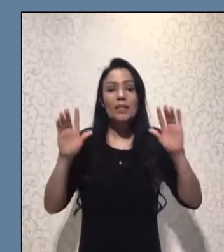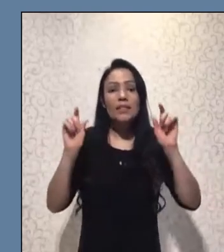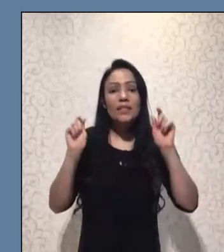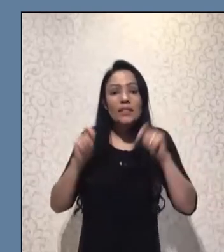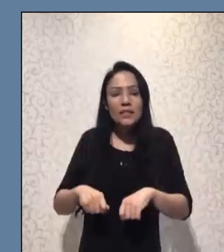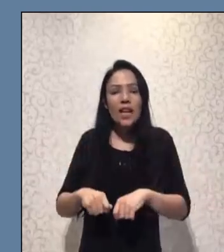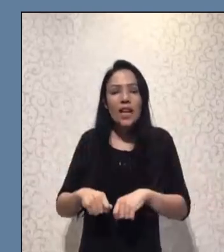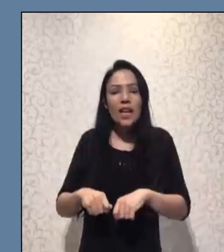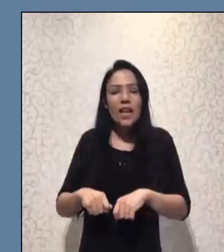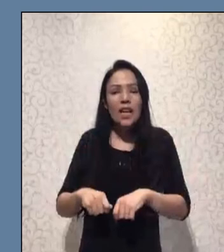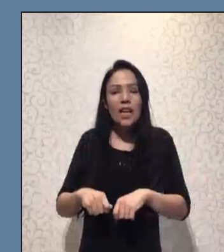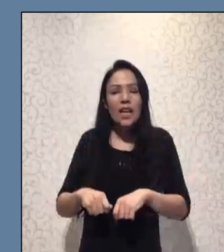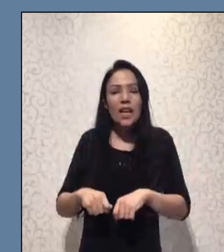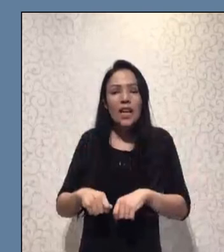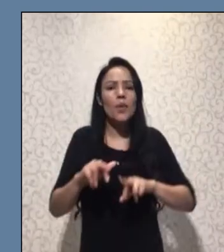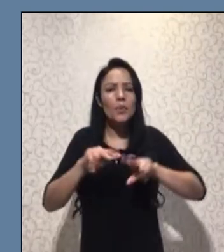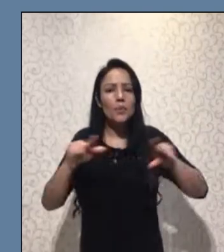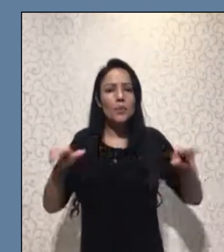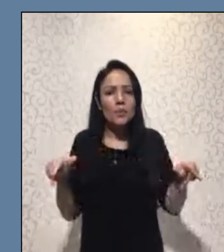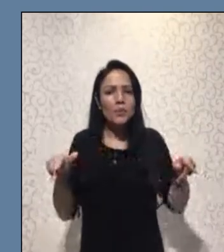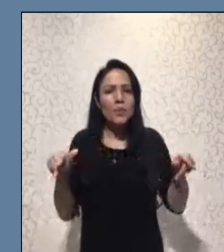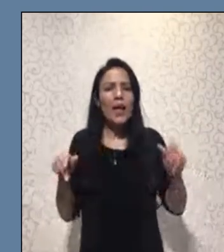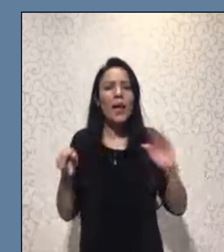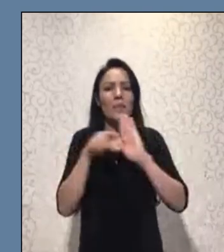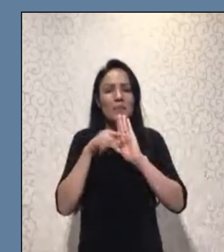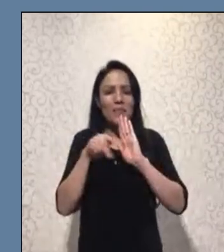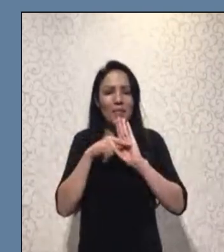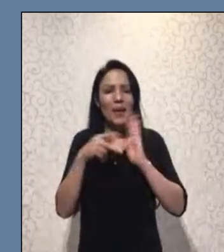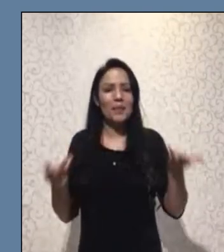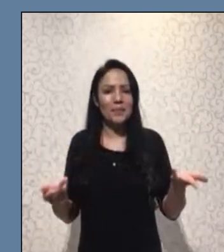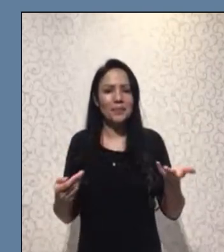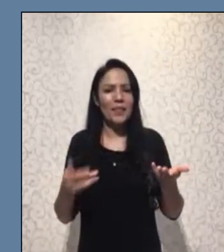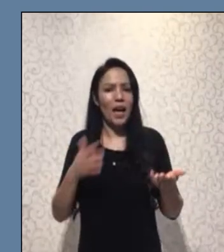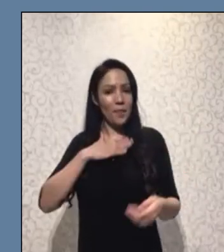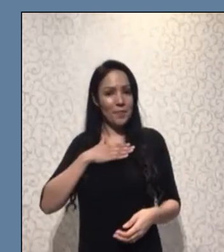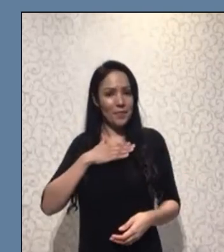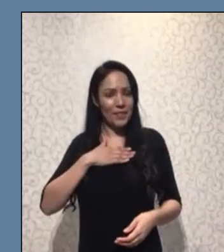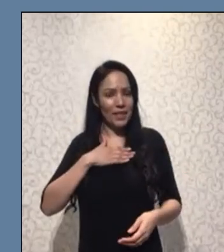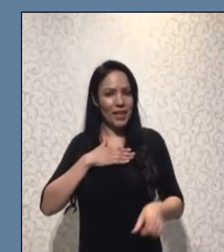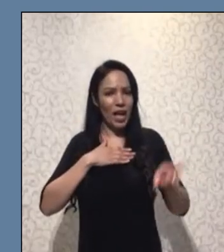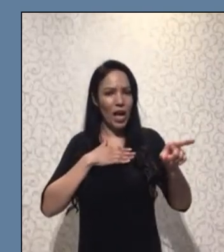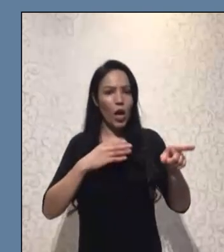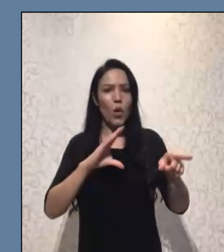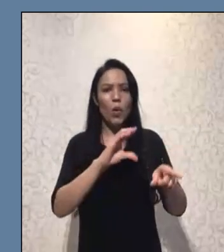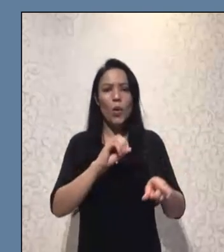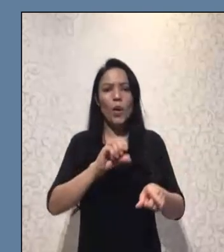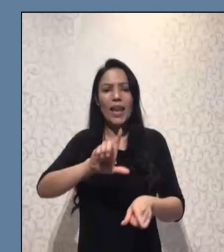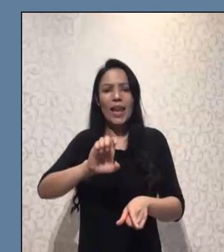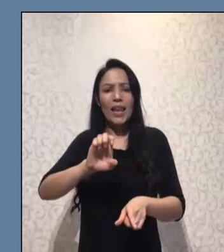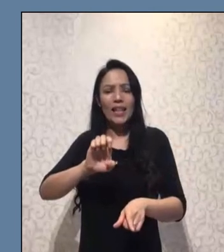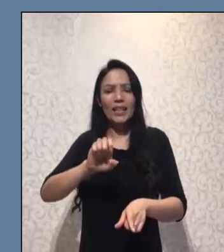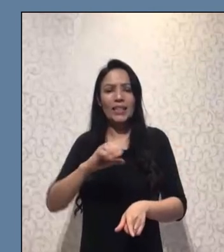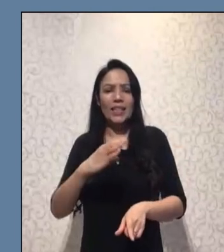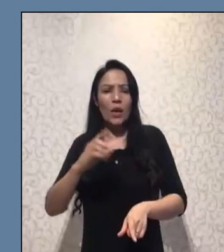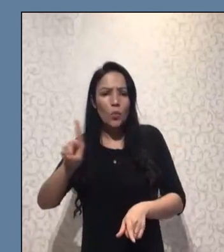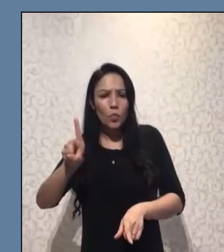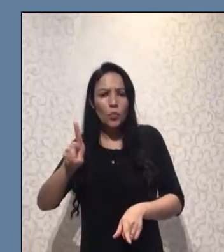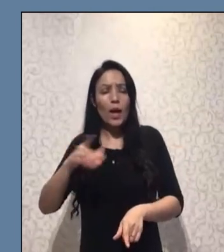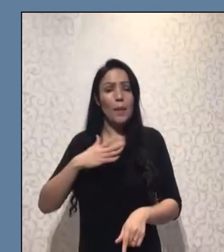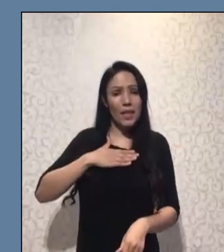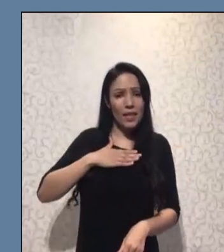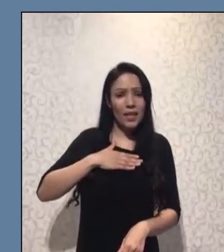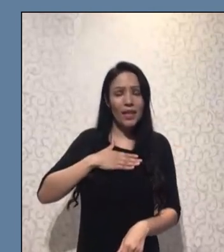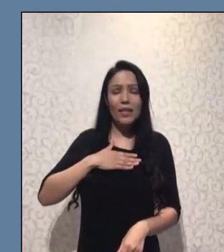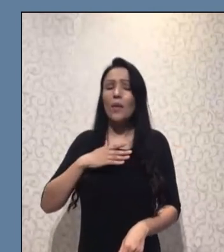da coleção, que a coleção não é minha. A coleção é desse próprio público. Isso que é lindo,